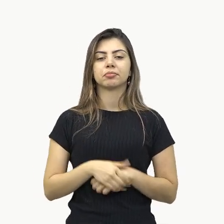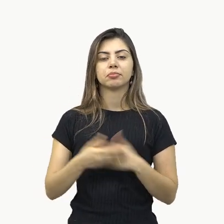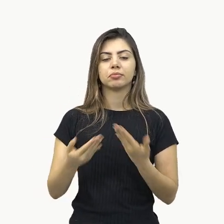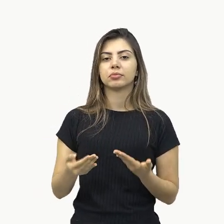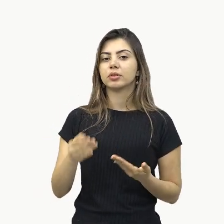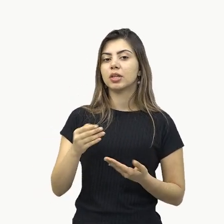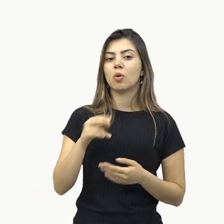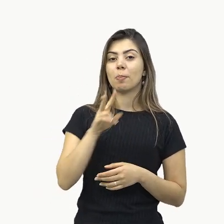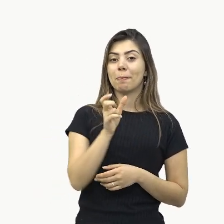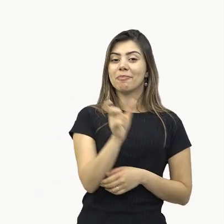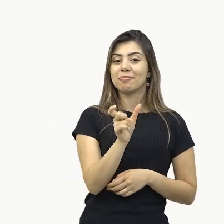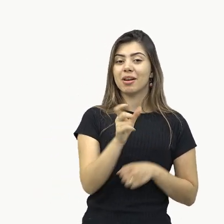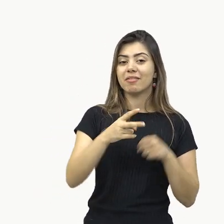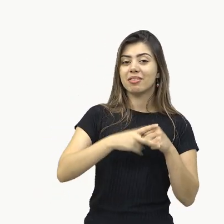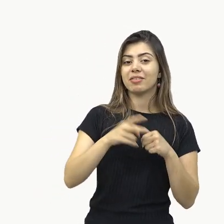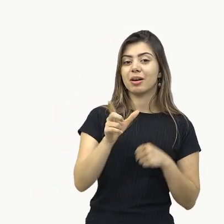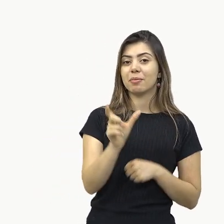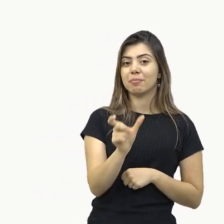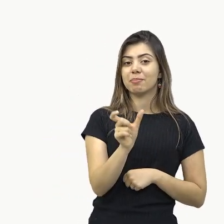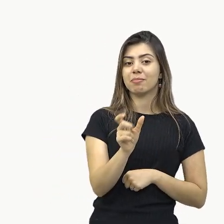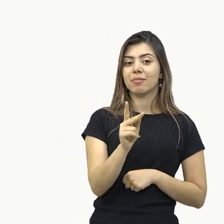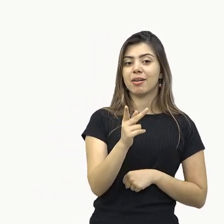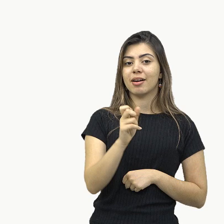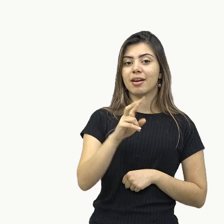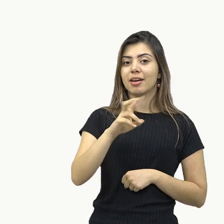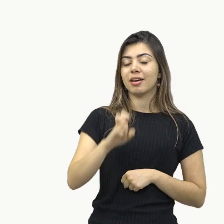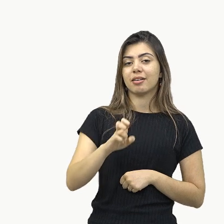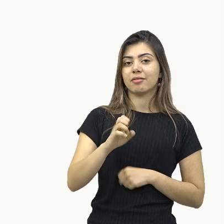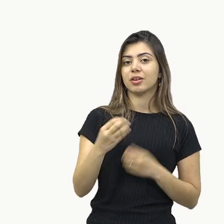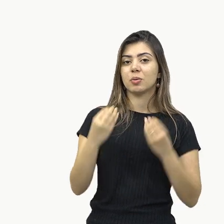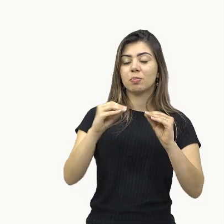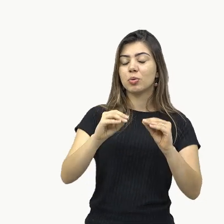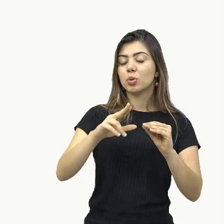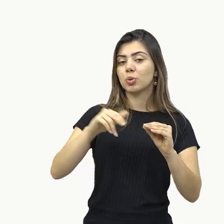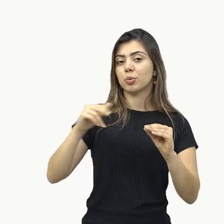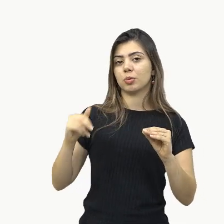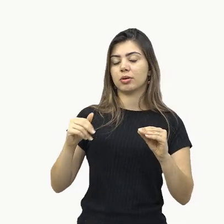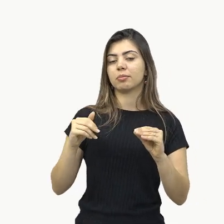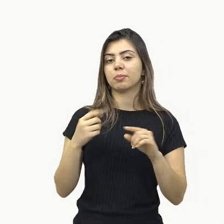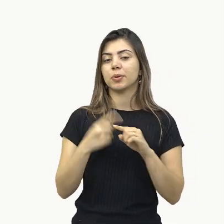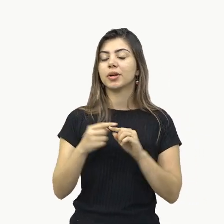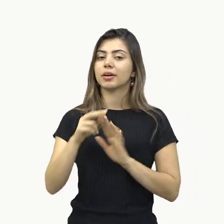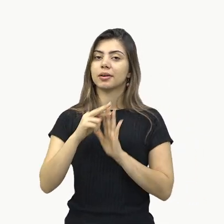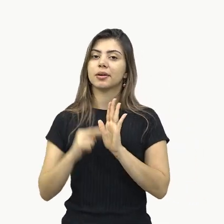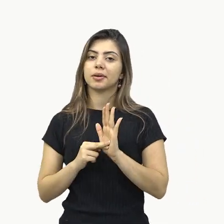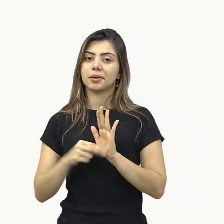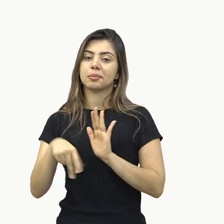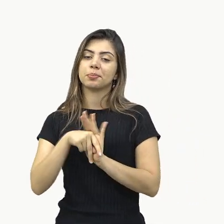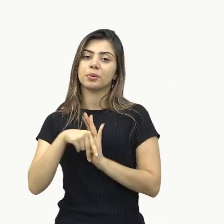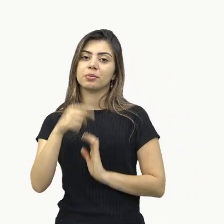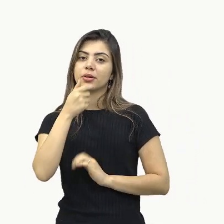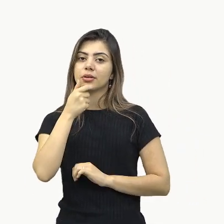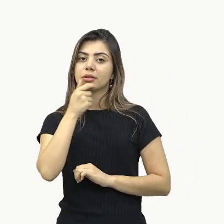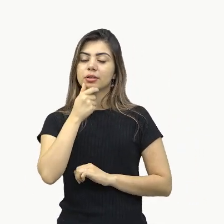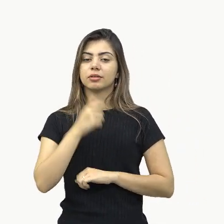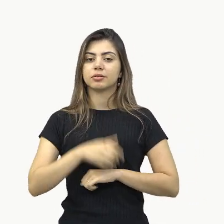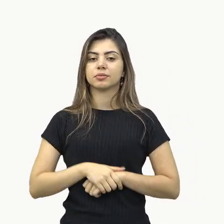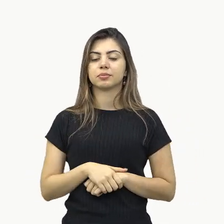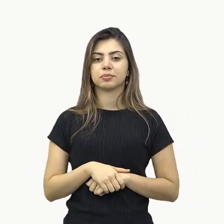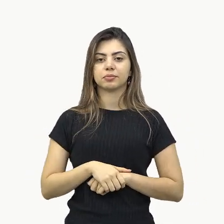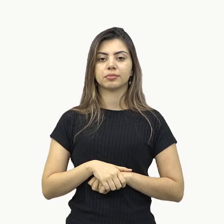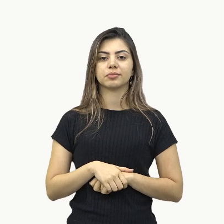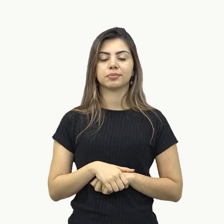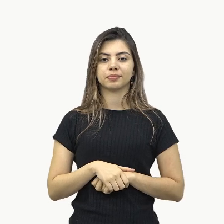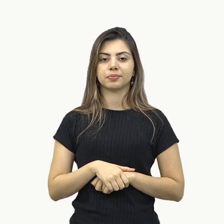utilizar o verbo have, tá? Embora na língua portuguesa eu vá traduzir dessa forma, mas na língua inglesa é sempre o verbo to be, ser ou estar,